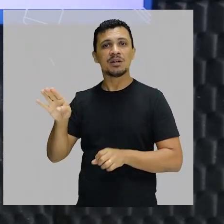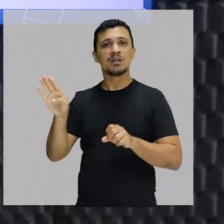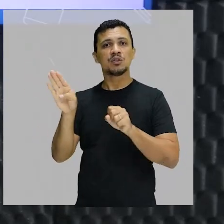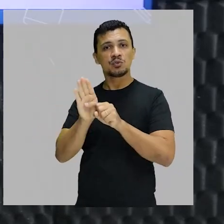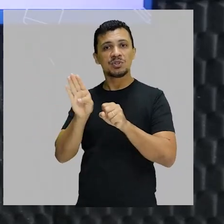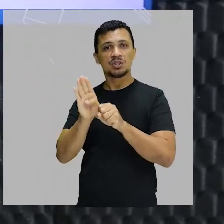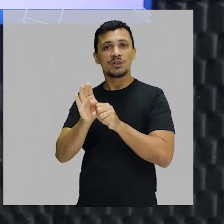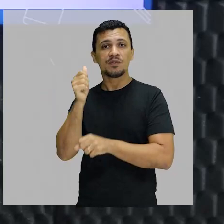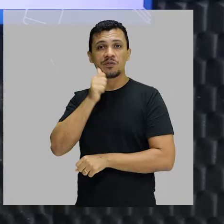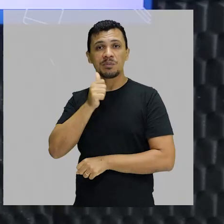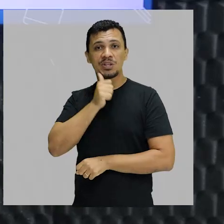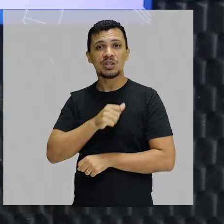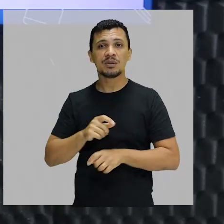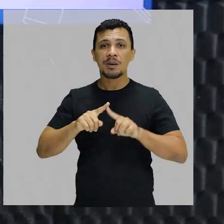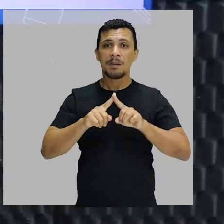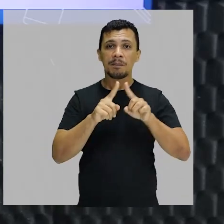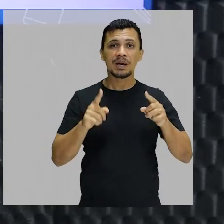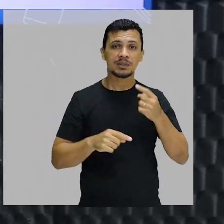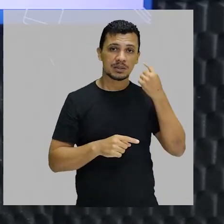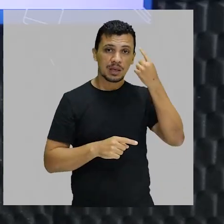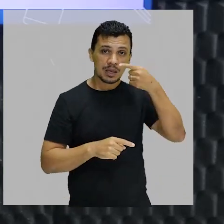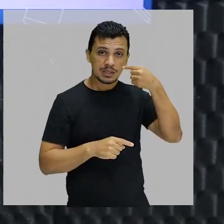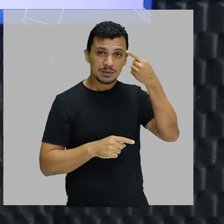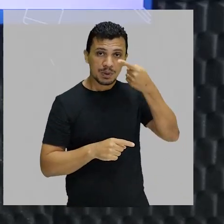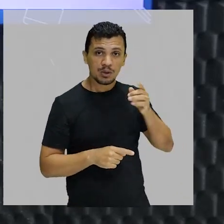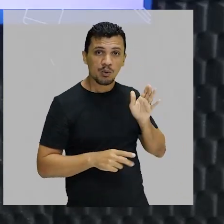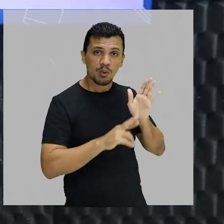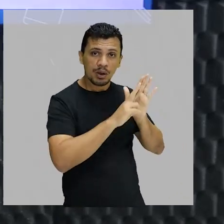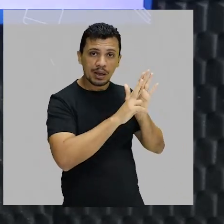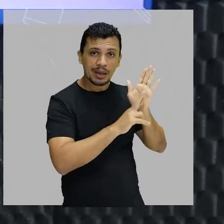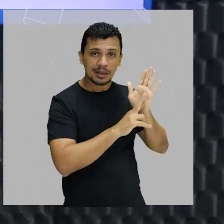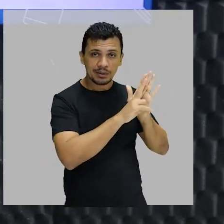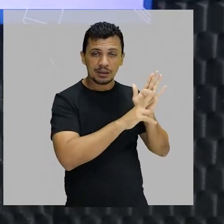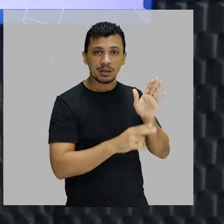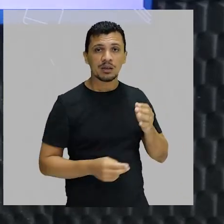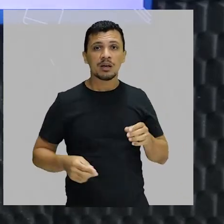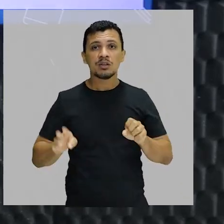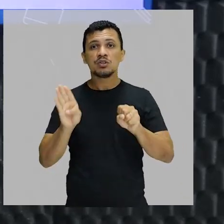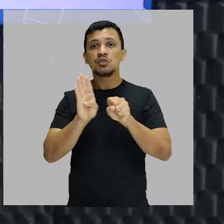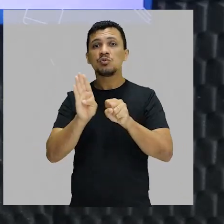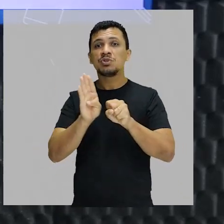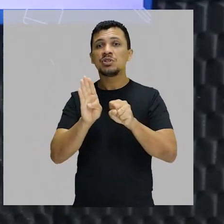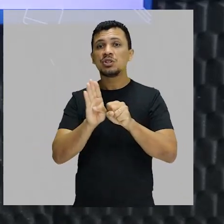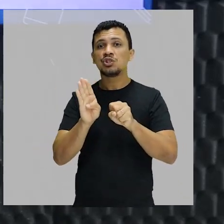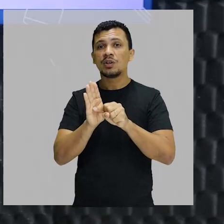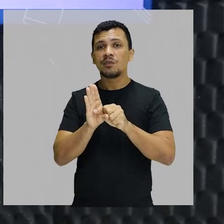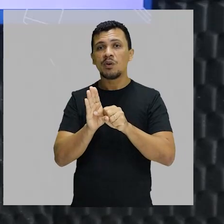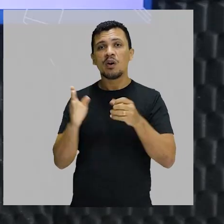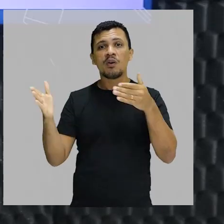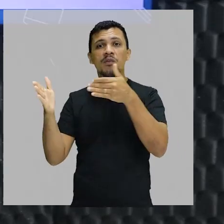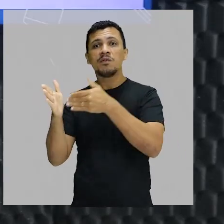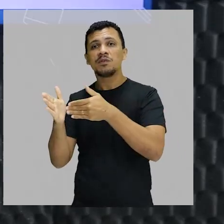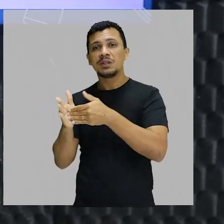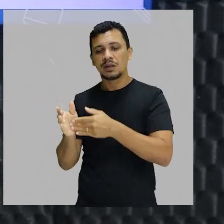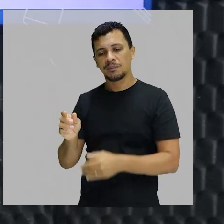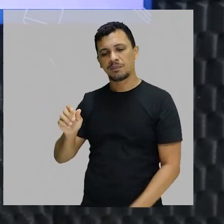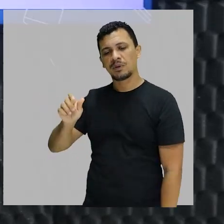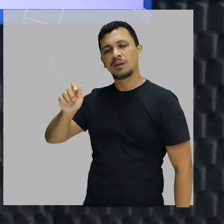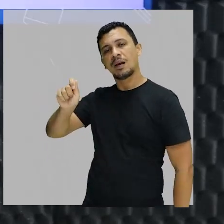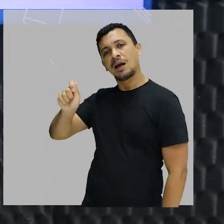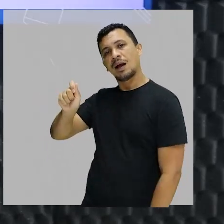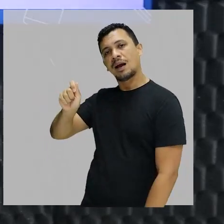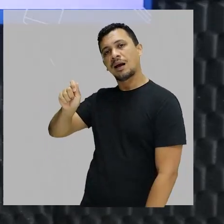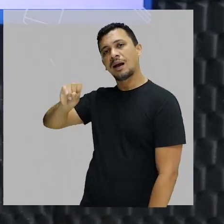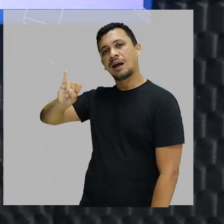em espanhol diz que substantivos terminados em age, como é o caso de viaje,